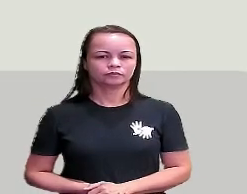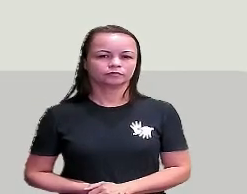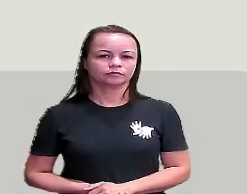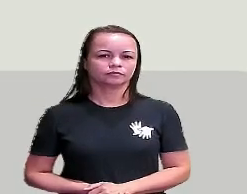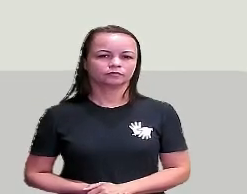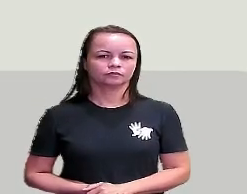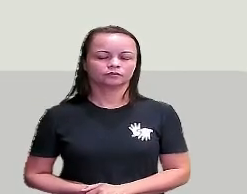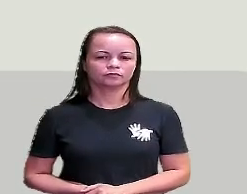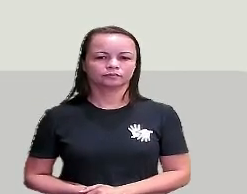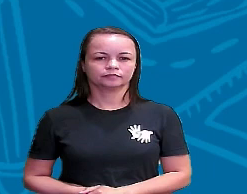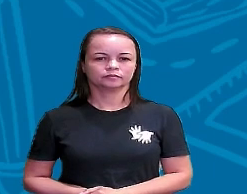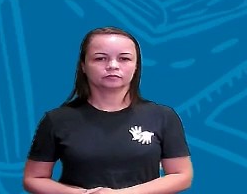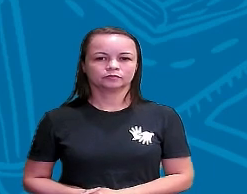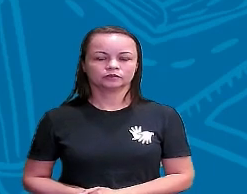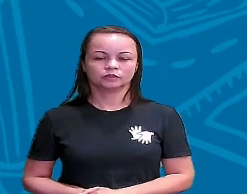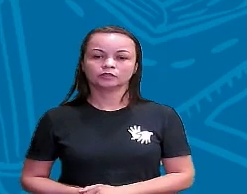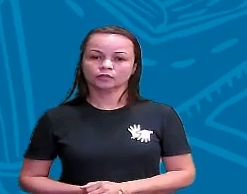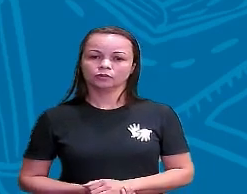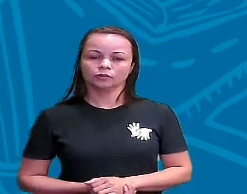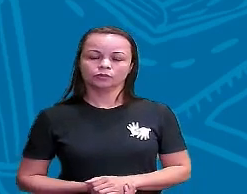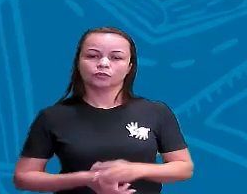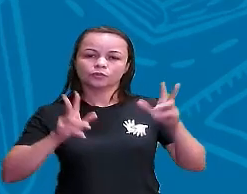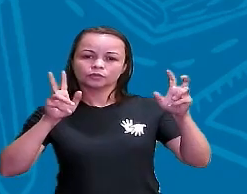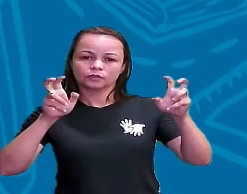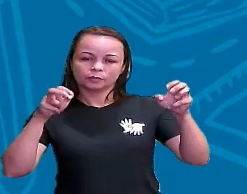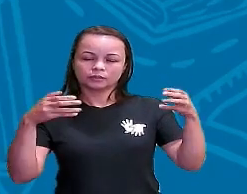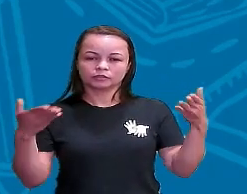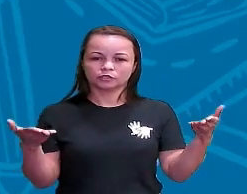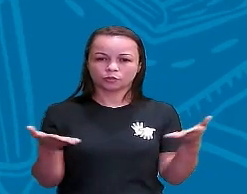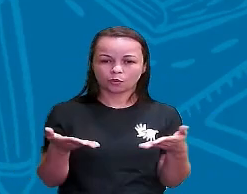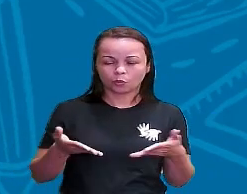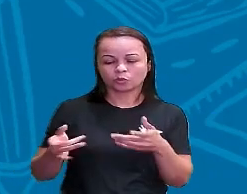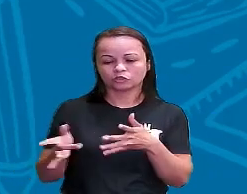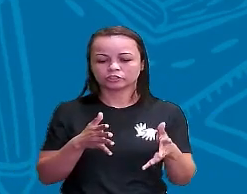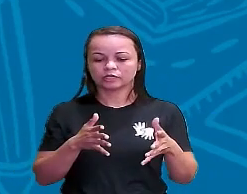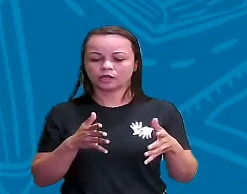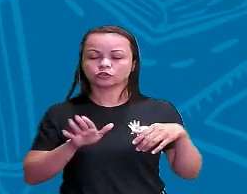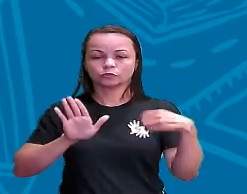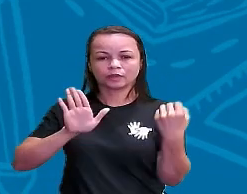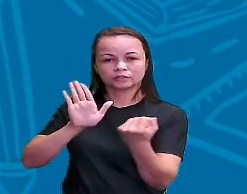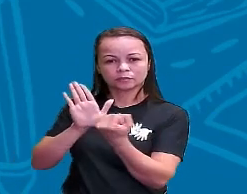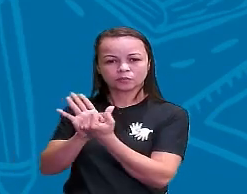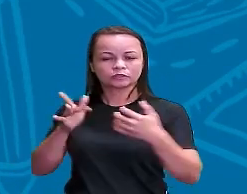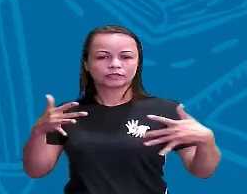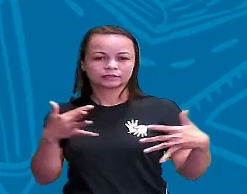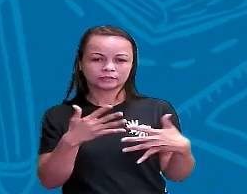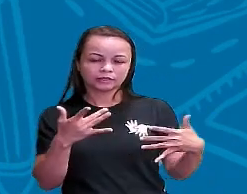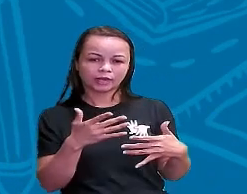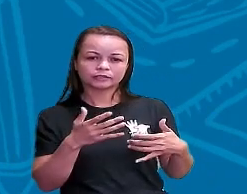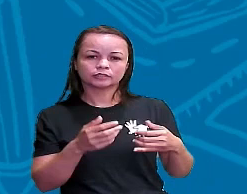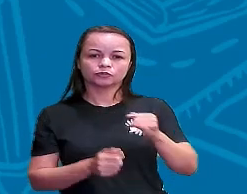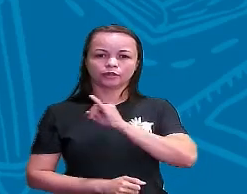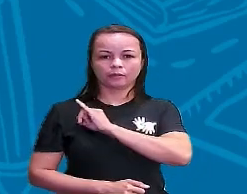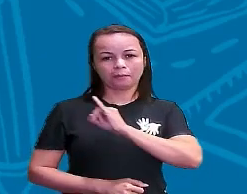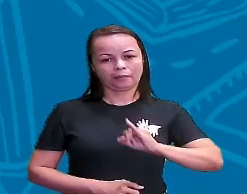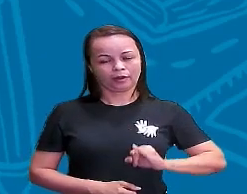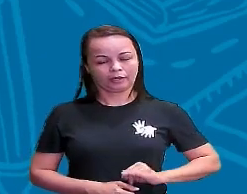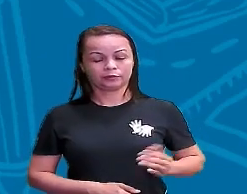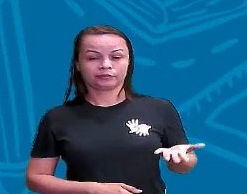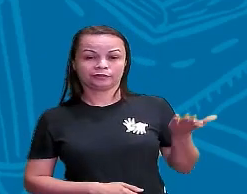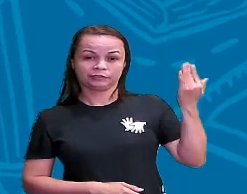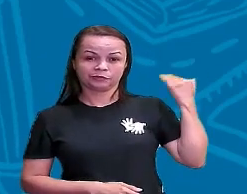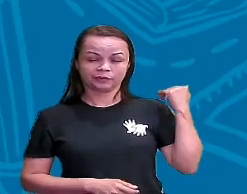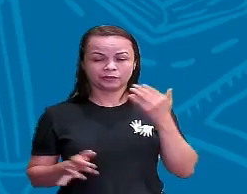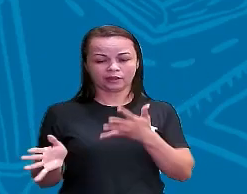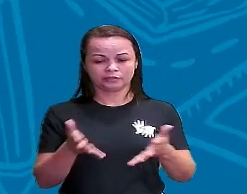Então, hoje nosso assunto é os patrimônios das cidades e dos impérios na antiguidade. Mas antes de conhecer melhor isso,